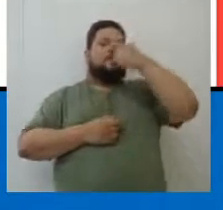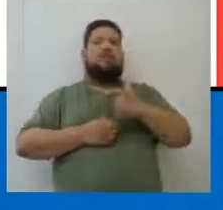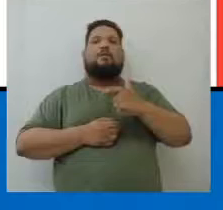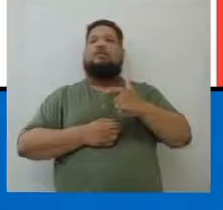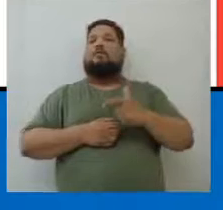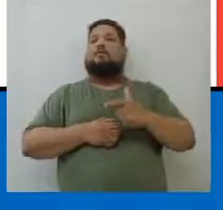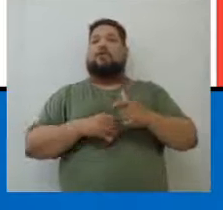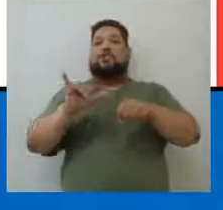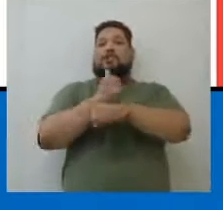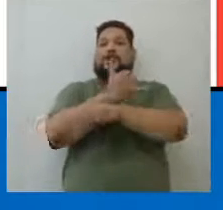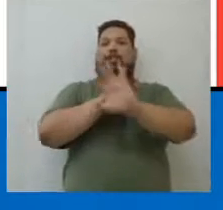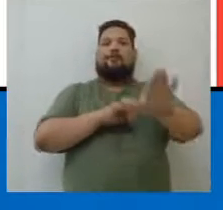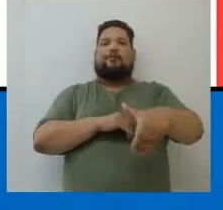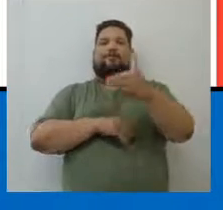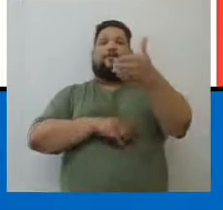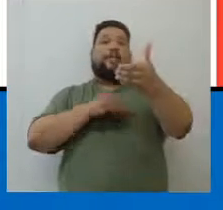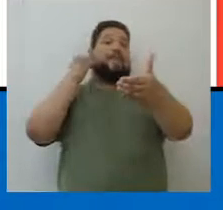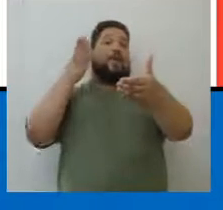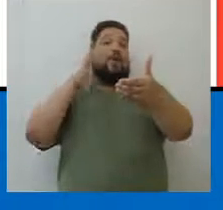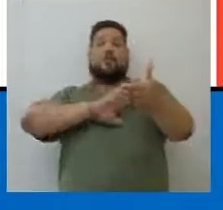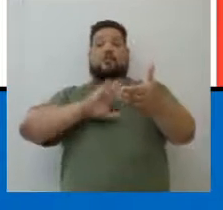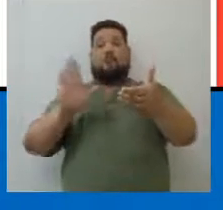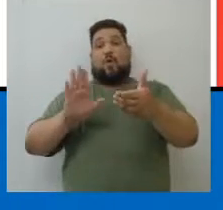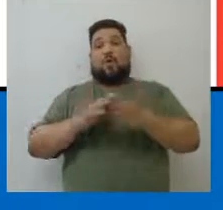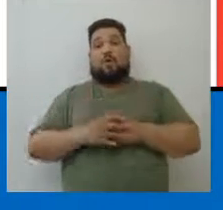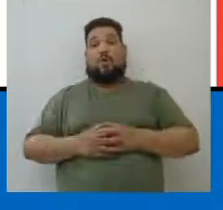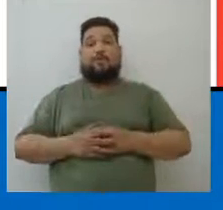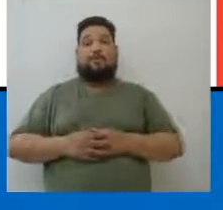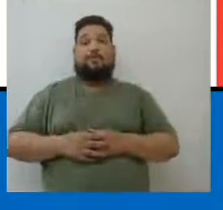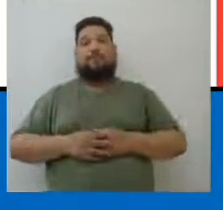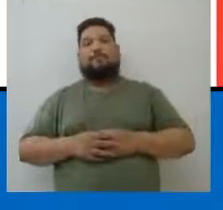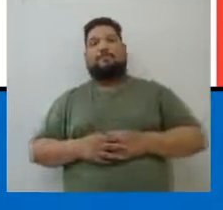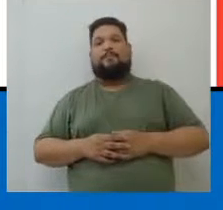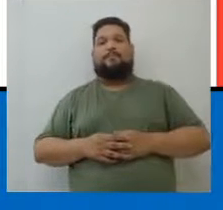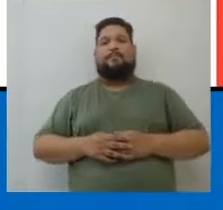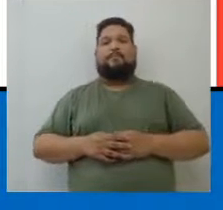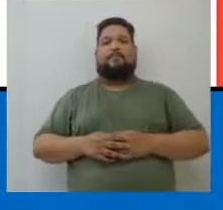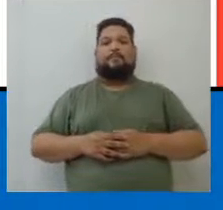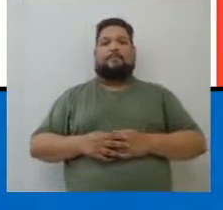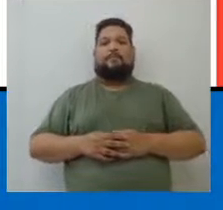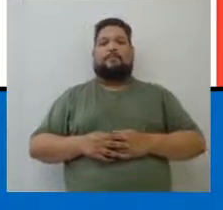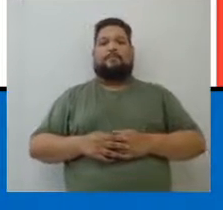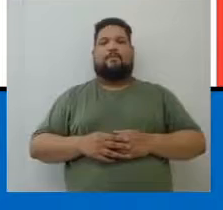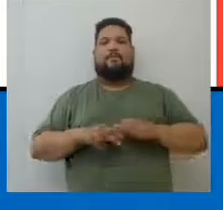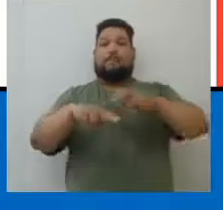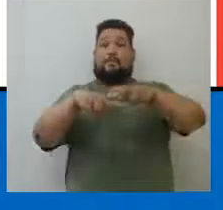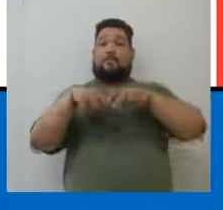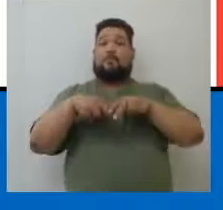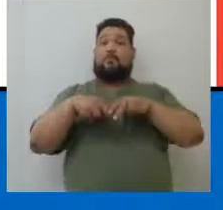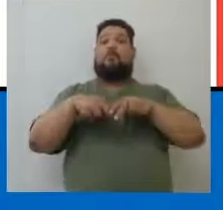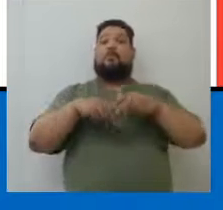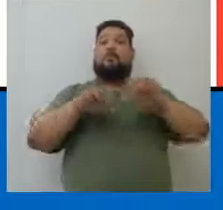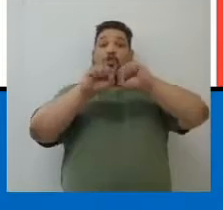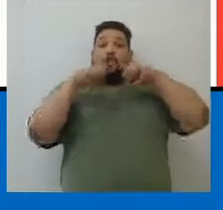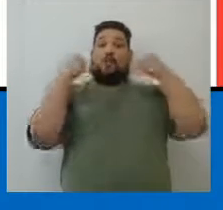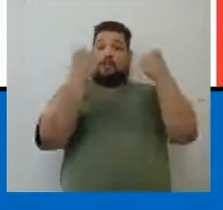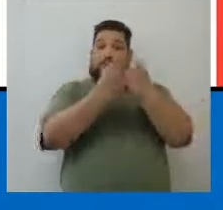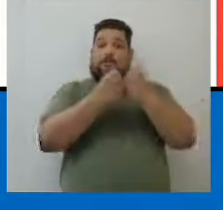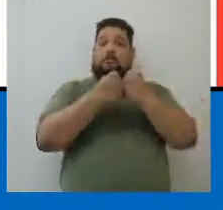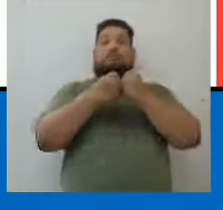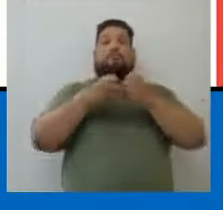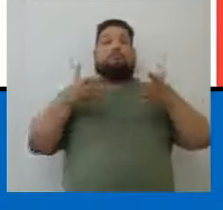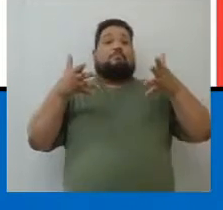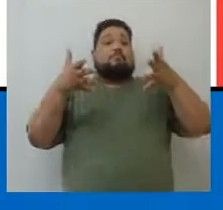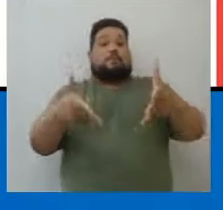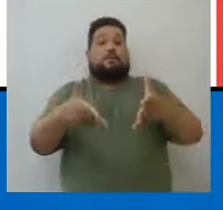do processo, que é o celular. Tá? Então, essa posição da sociedade no meio